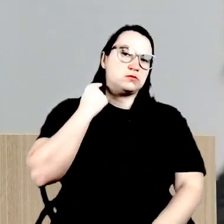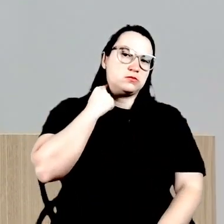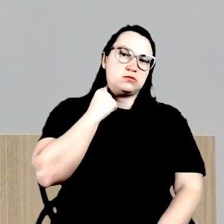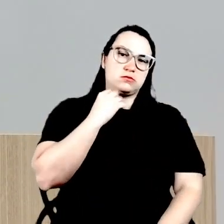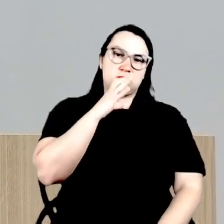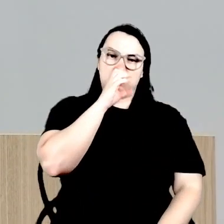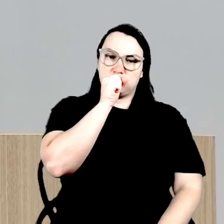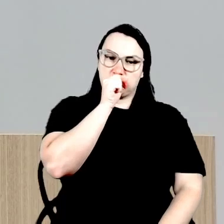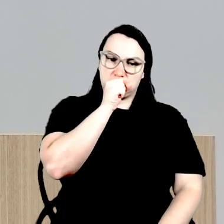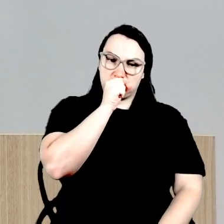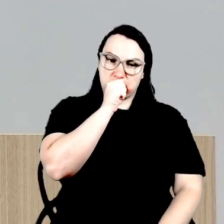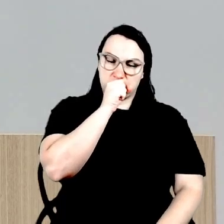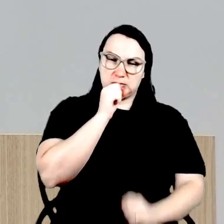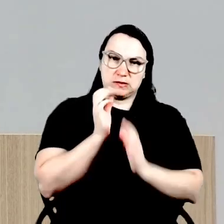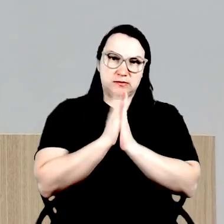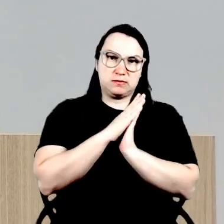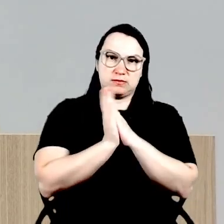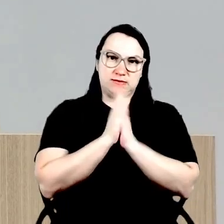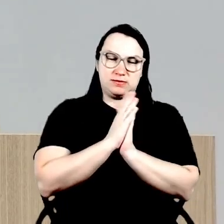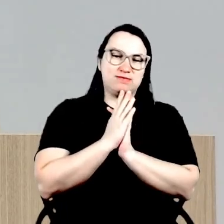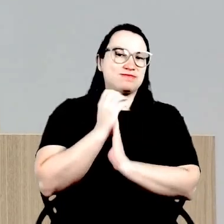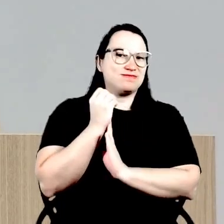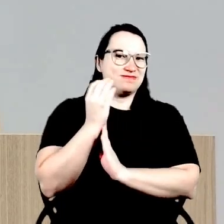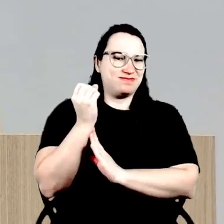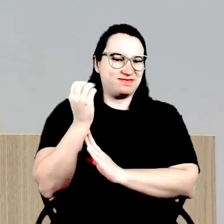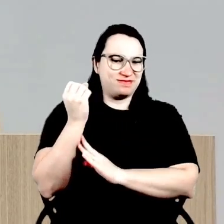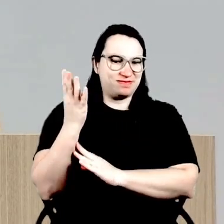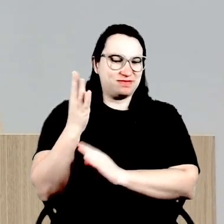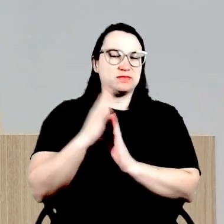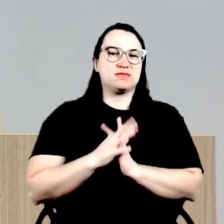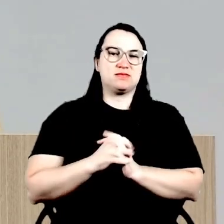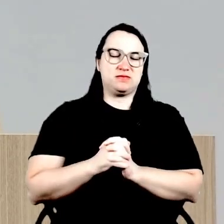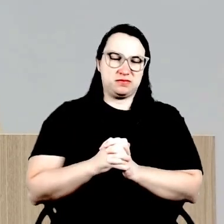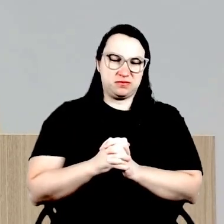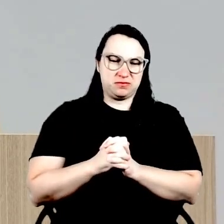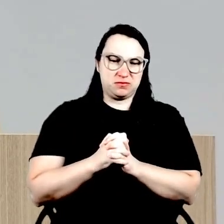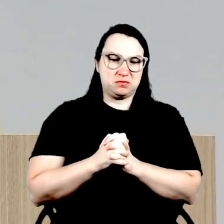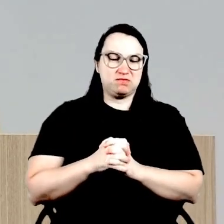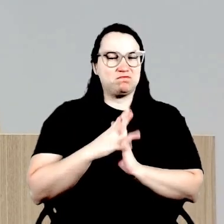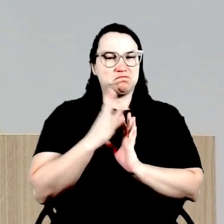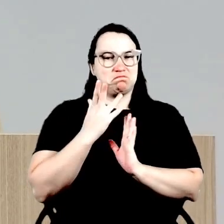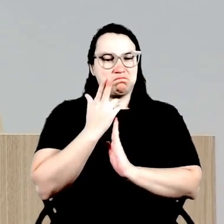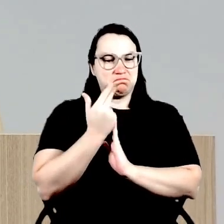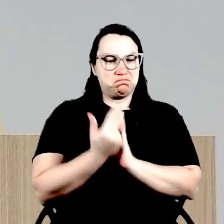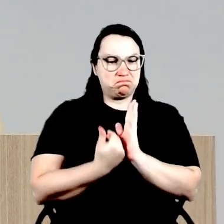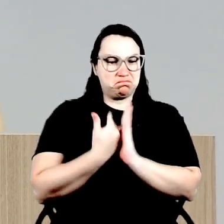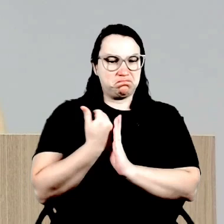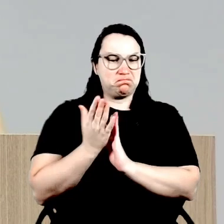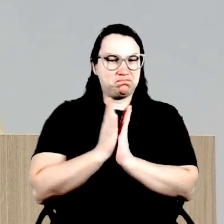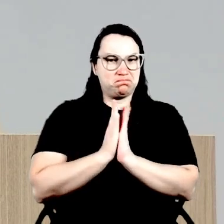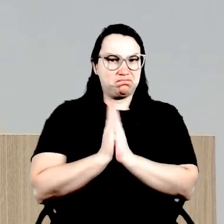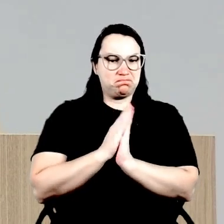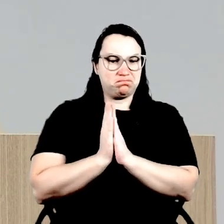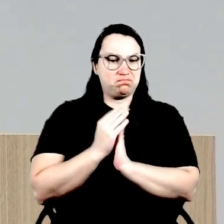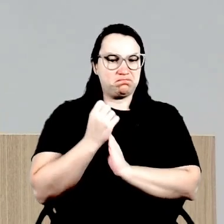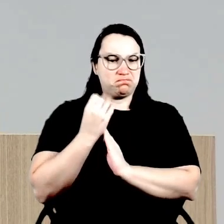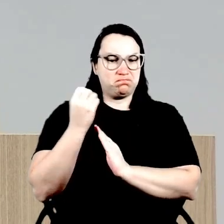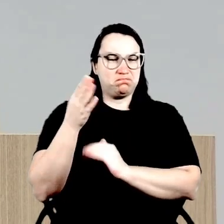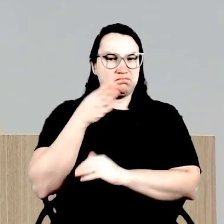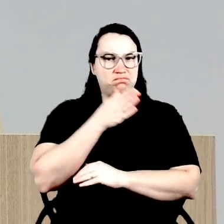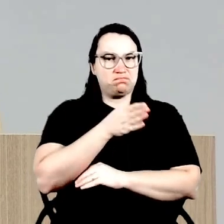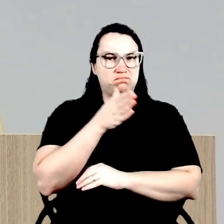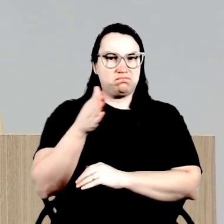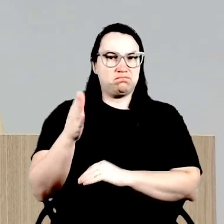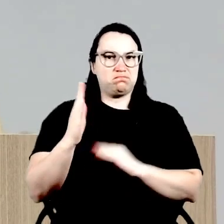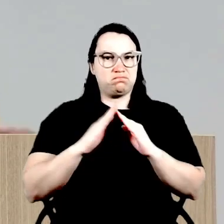A boneca viajante, ela é o quê? Ela é uma ilustração de uma boneca que vai até as residências das